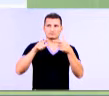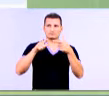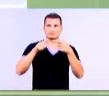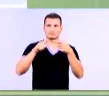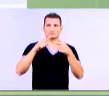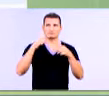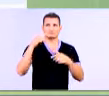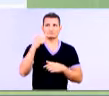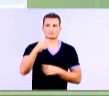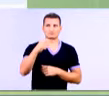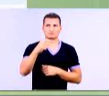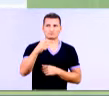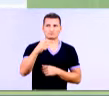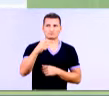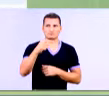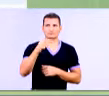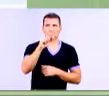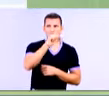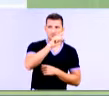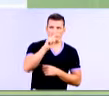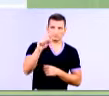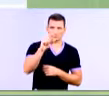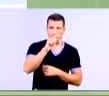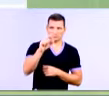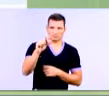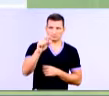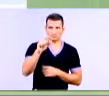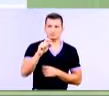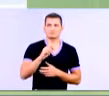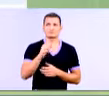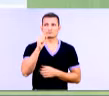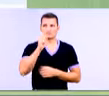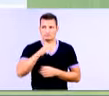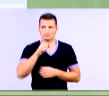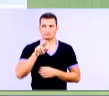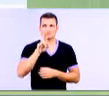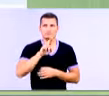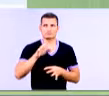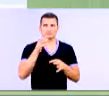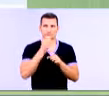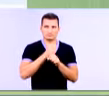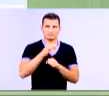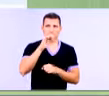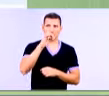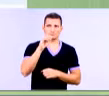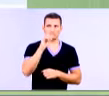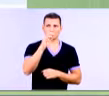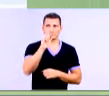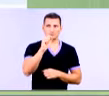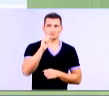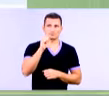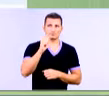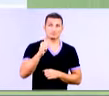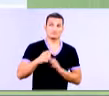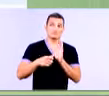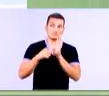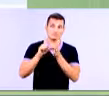tem subtração. Então foi sim usado processamento de dados. No anterior não teve